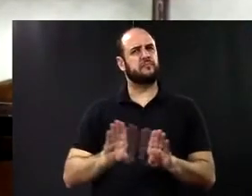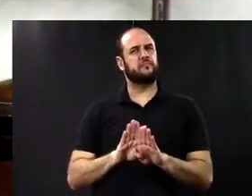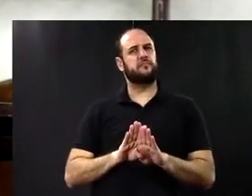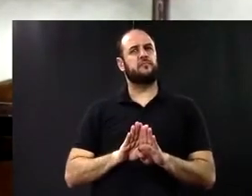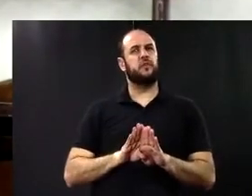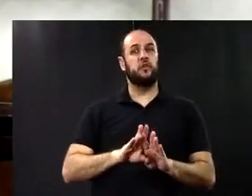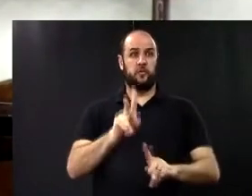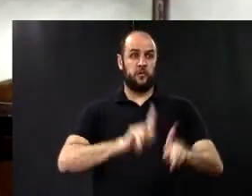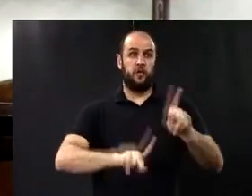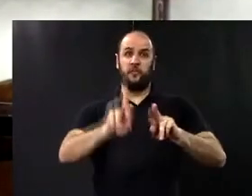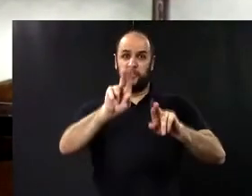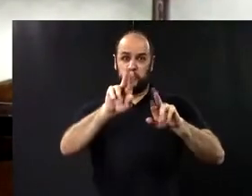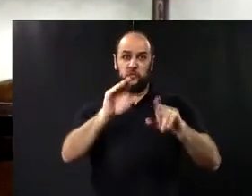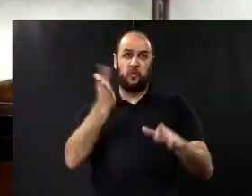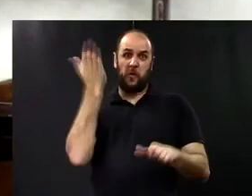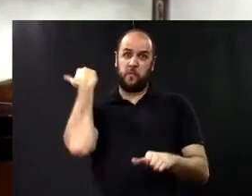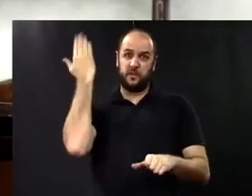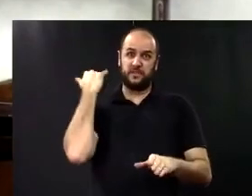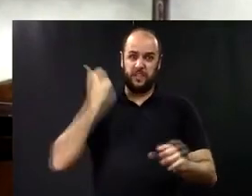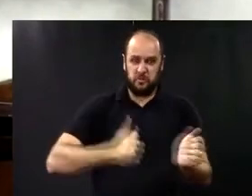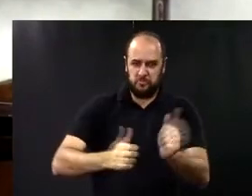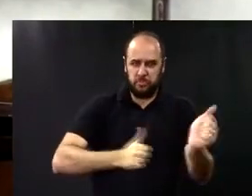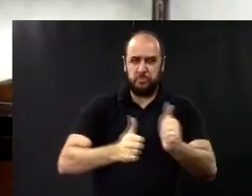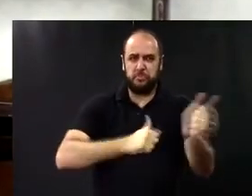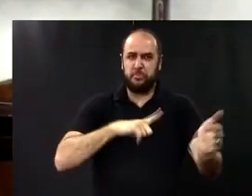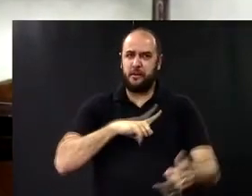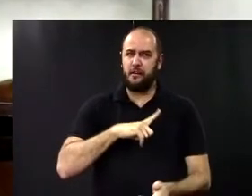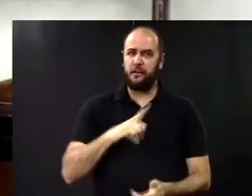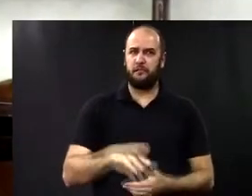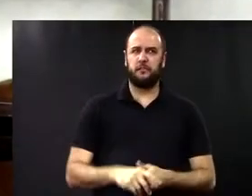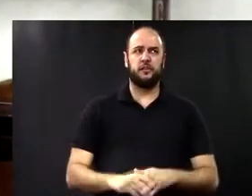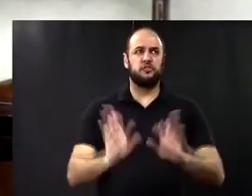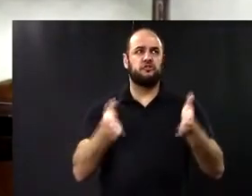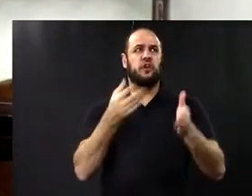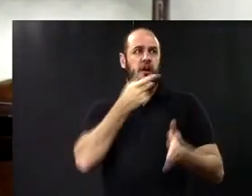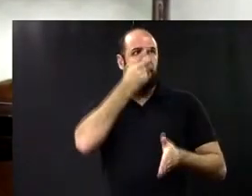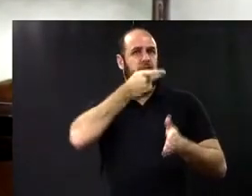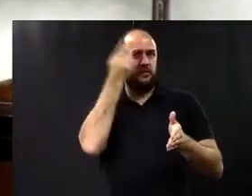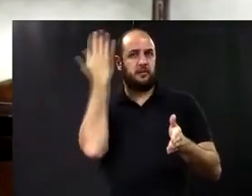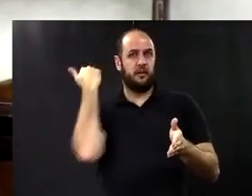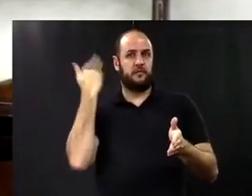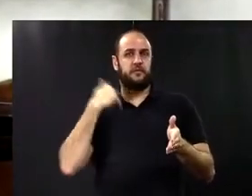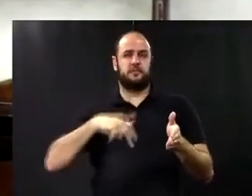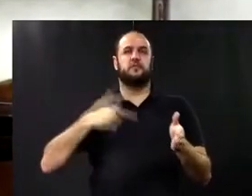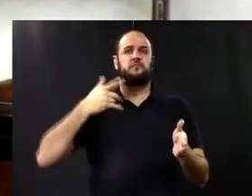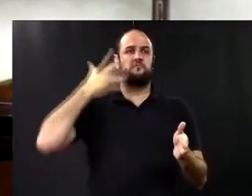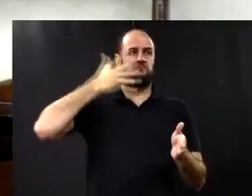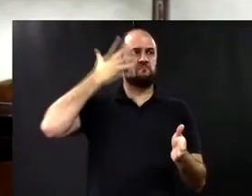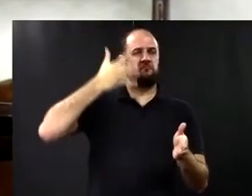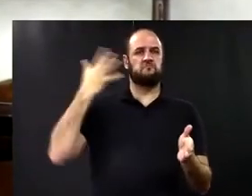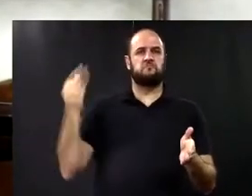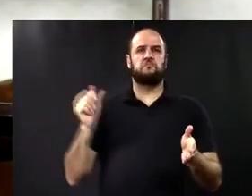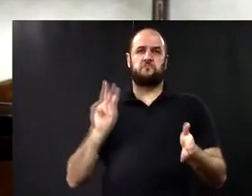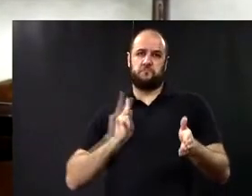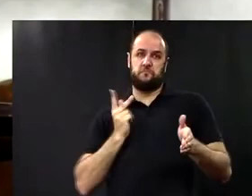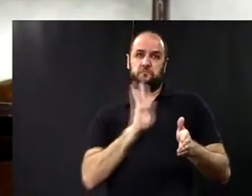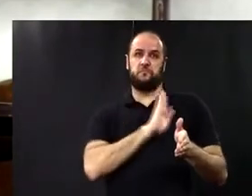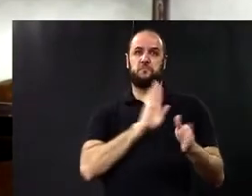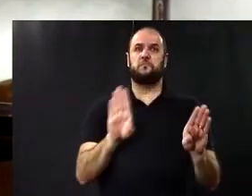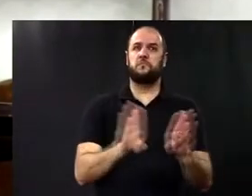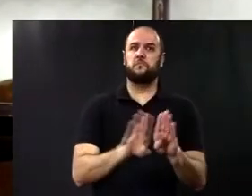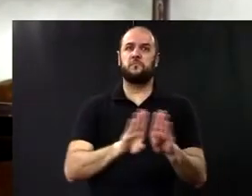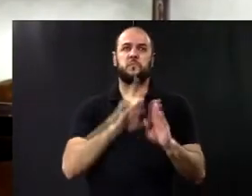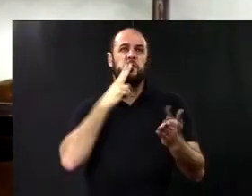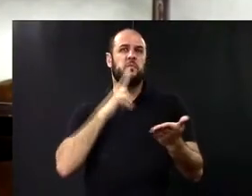estava passando por perseguição. Nós já falamos em outras exposições na carta aos Hebreus, que